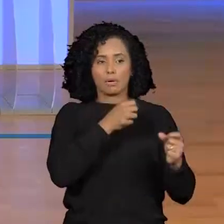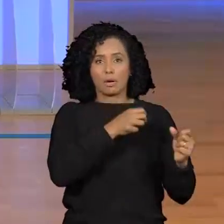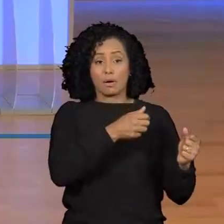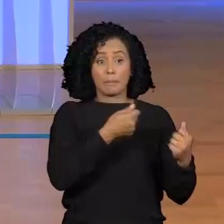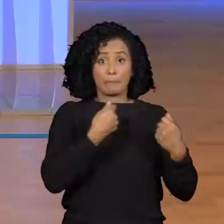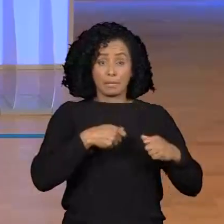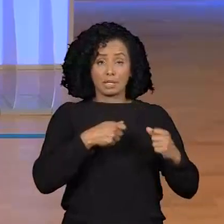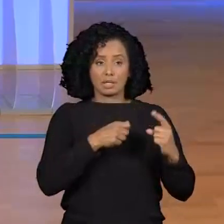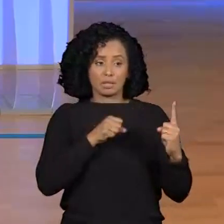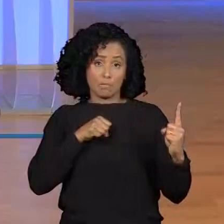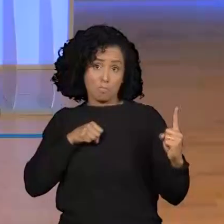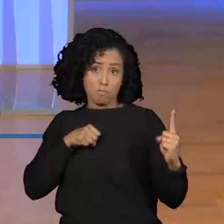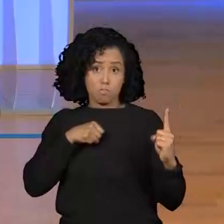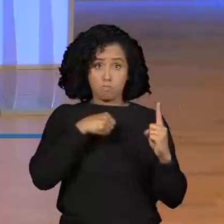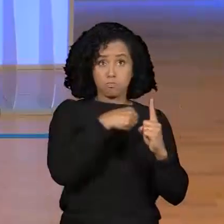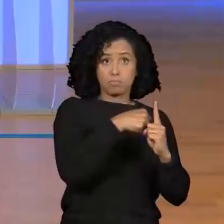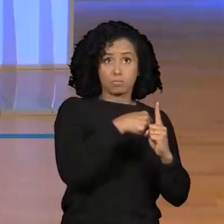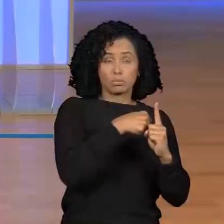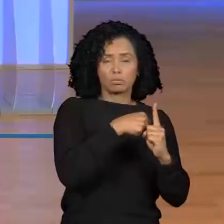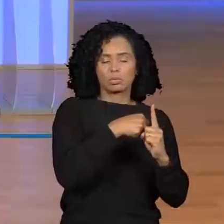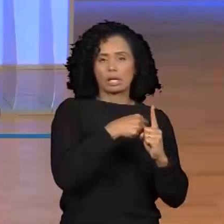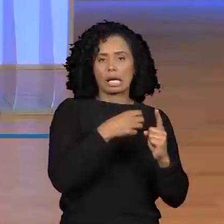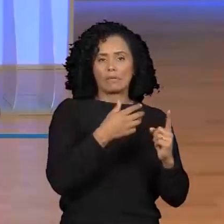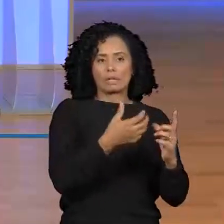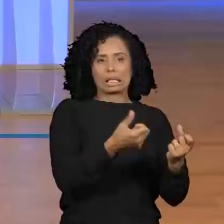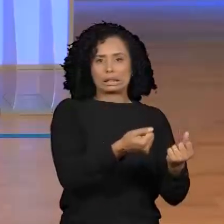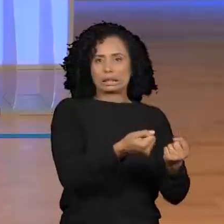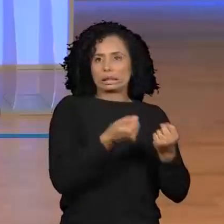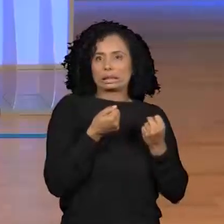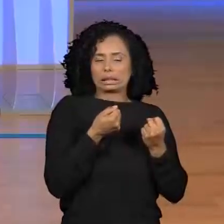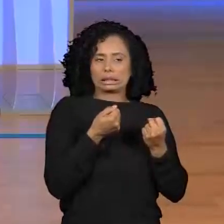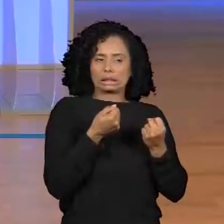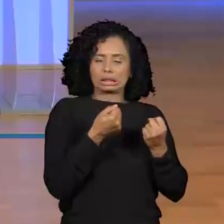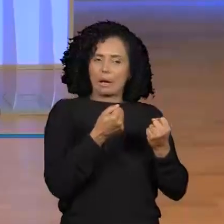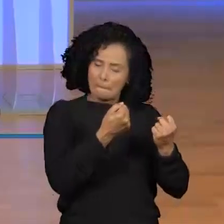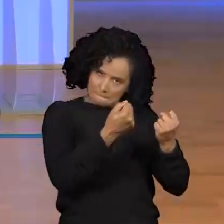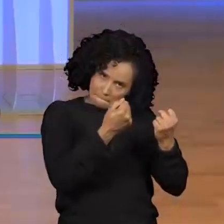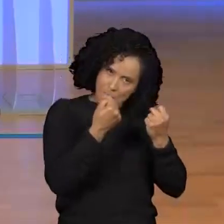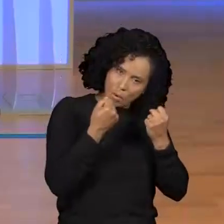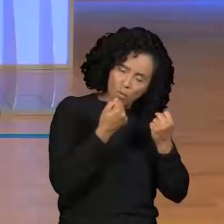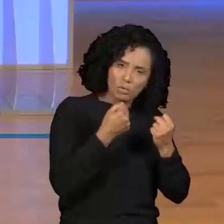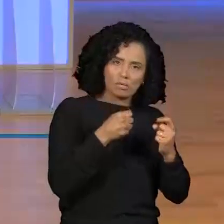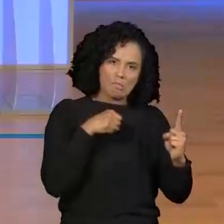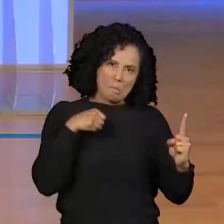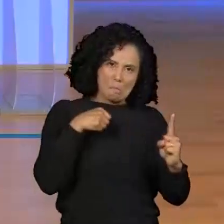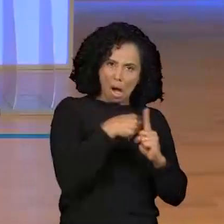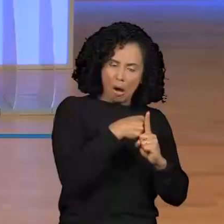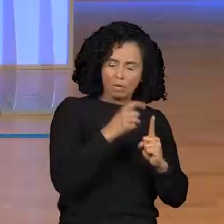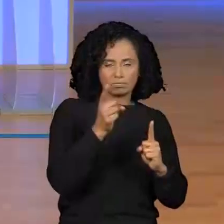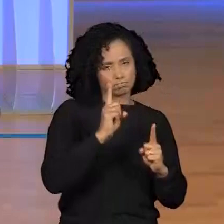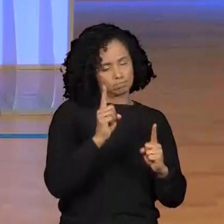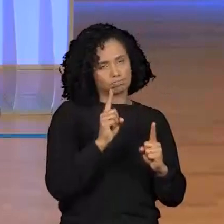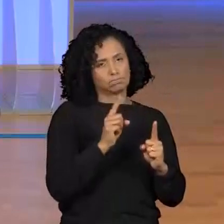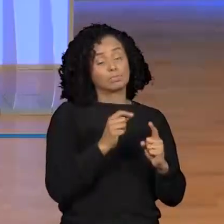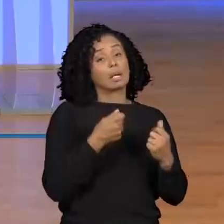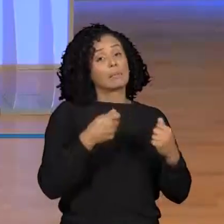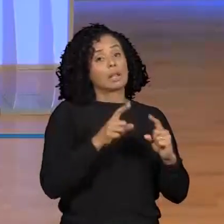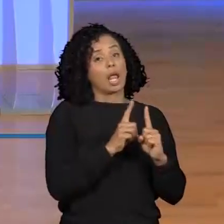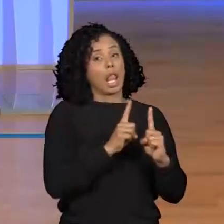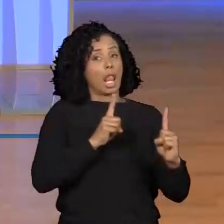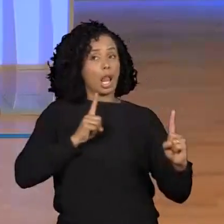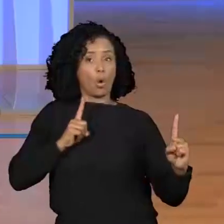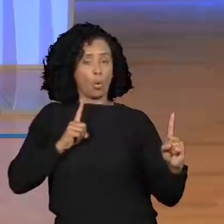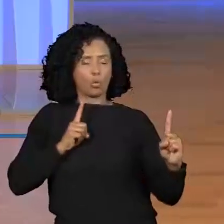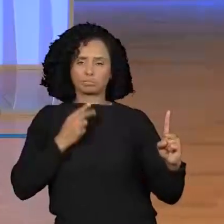atingir. Eu não vou estar agarrada em você para te dar um soco, até porque nem conseguiria. Então, não dá para ser curta. Mas também, se eu ficar